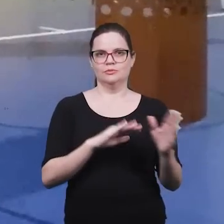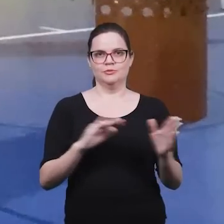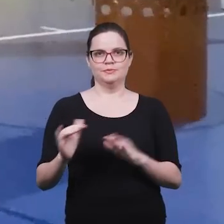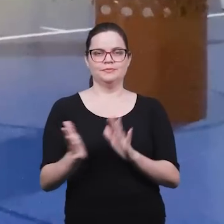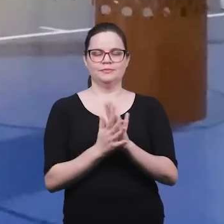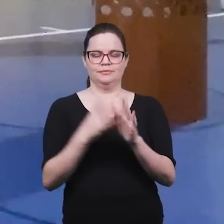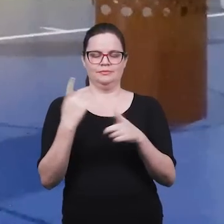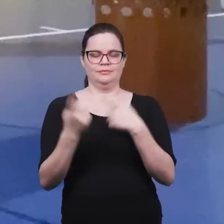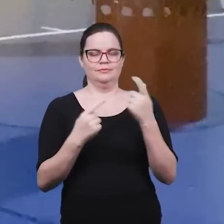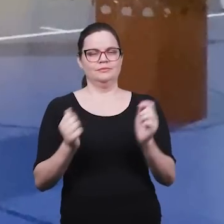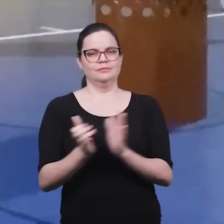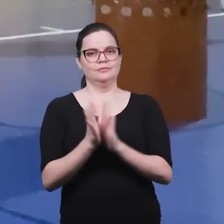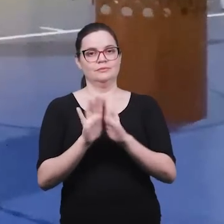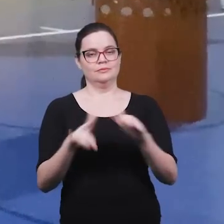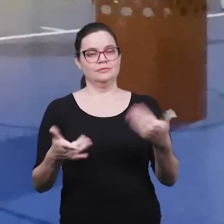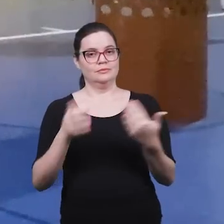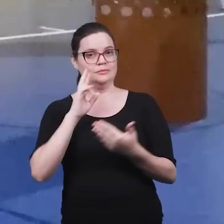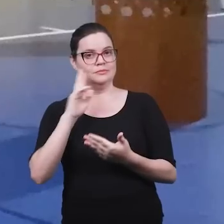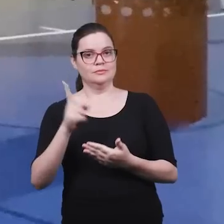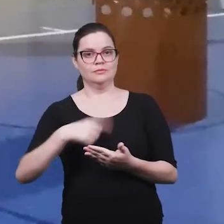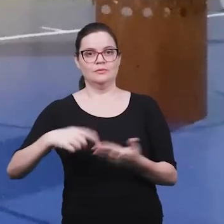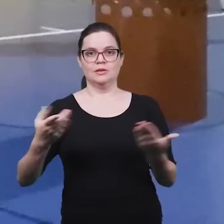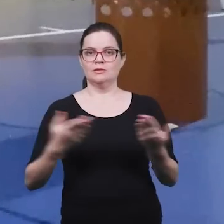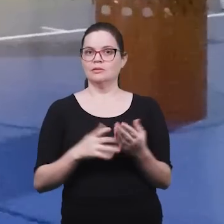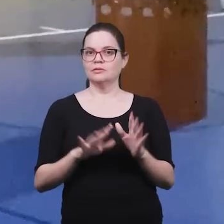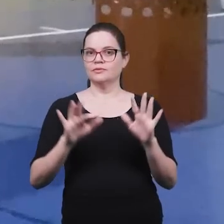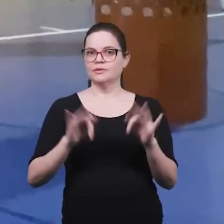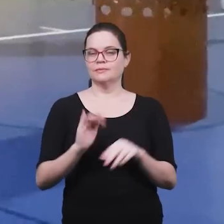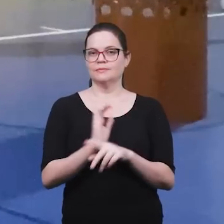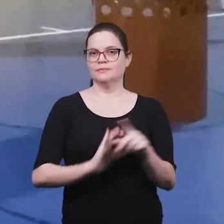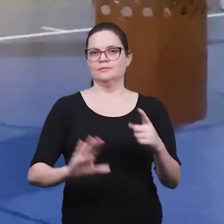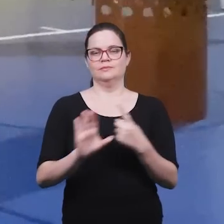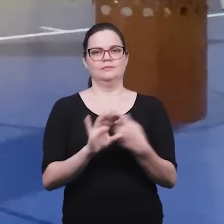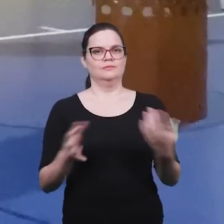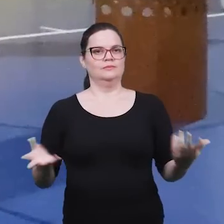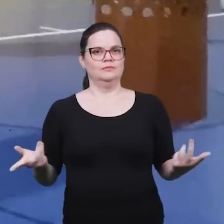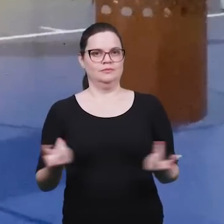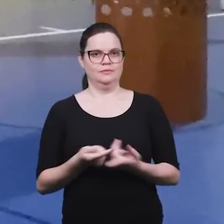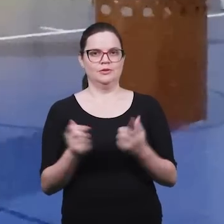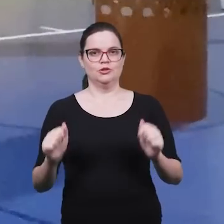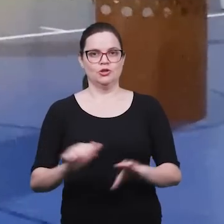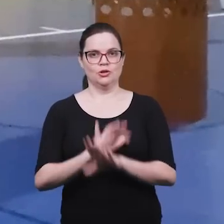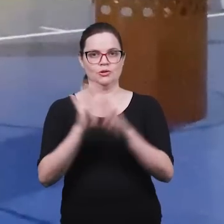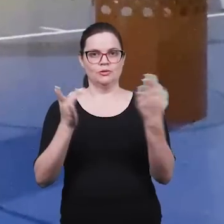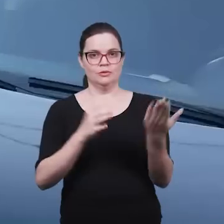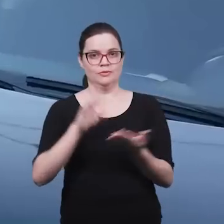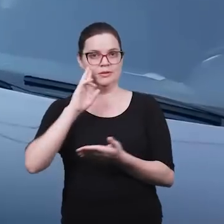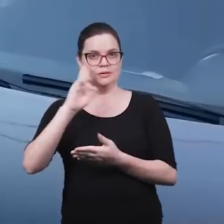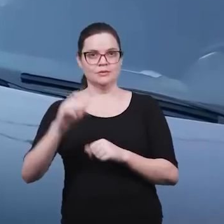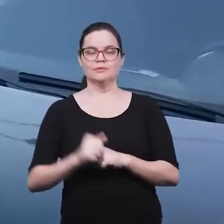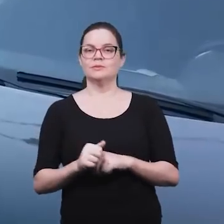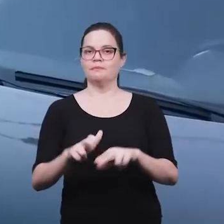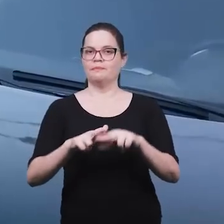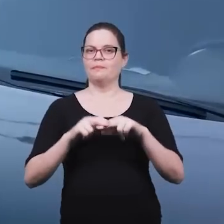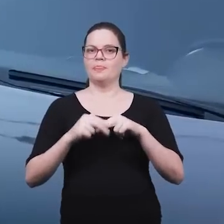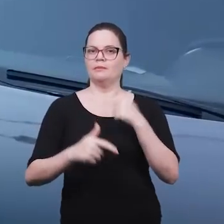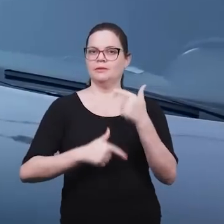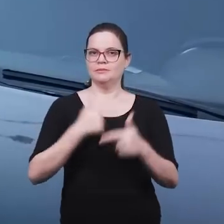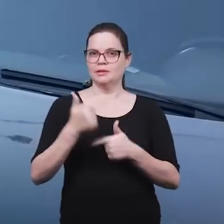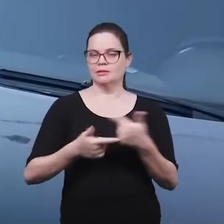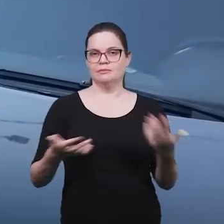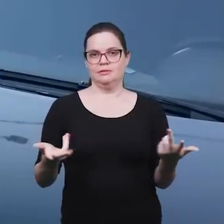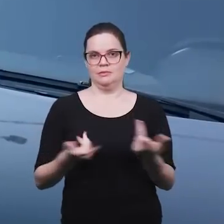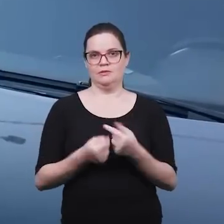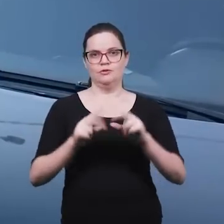seja o Senhor, e nós terminamos aqui mais um culto maravilhoso de glorificação ao Senhor, pelo trabalho